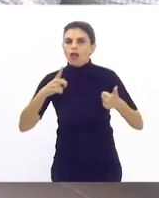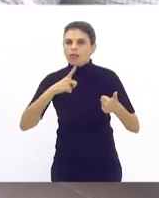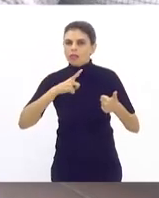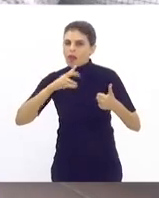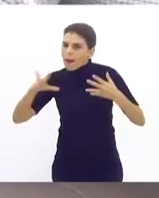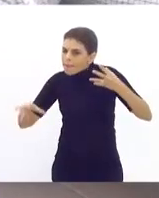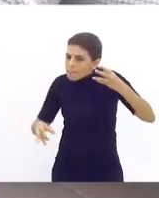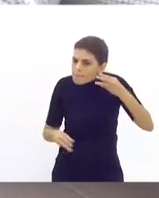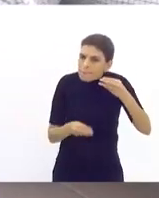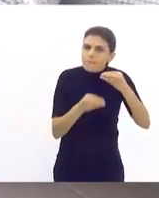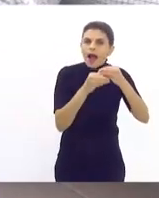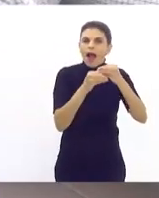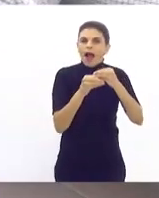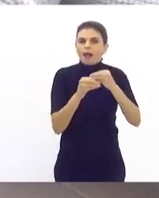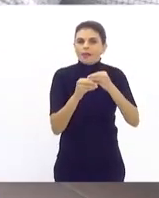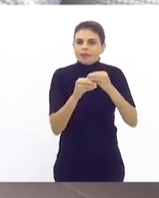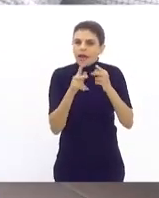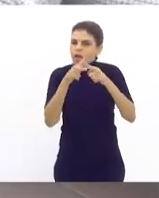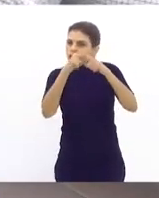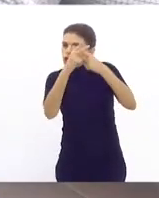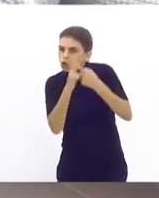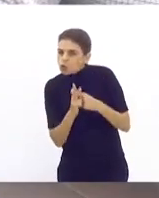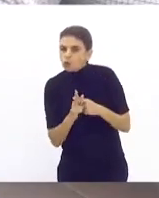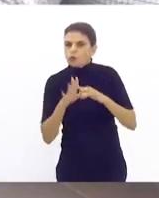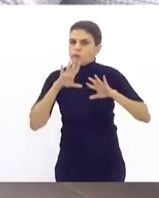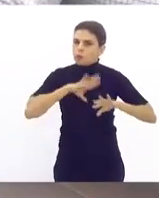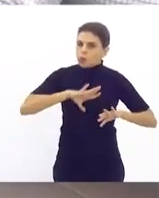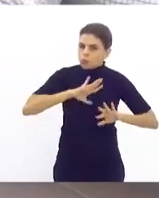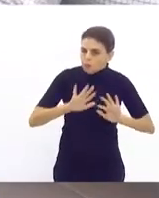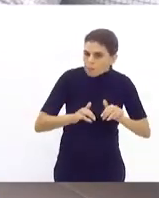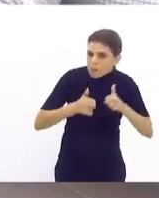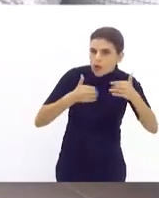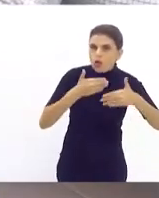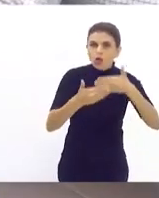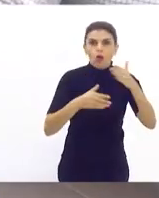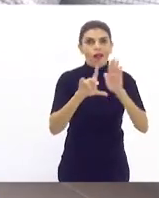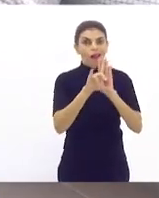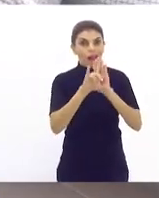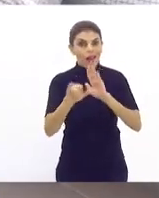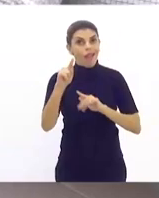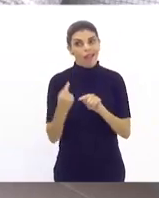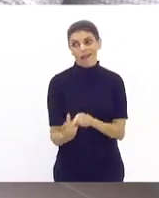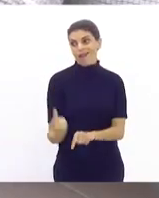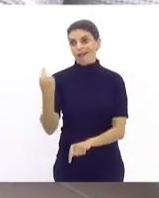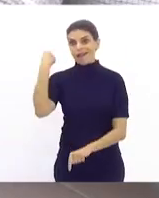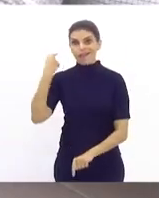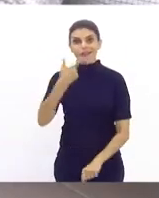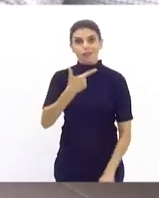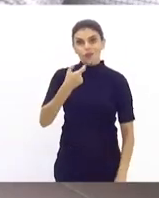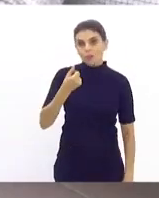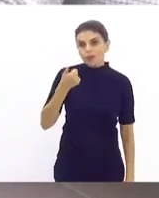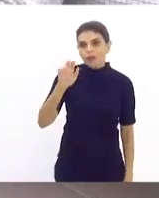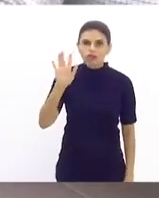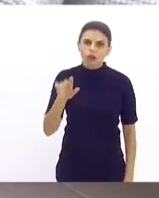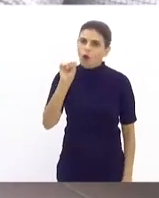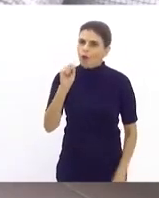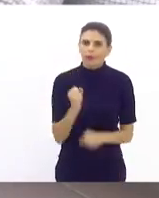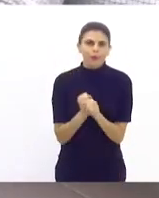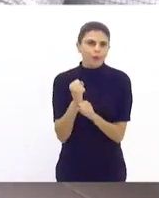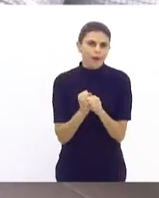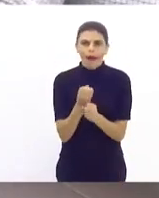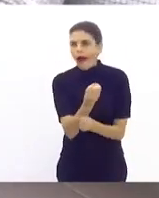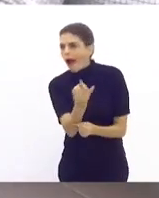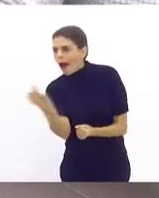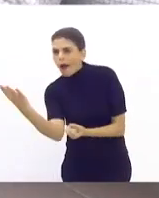condições para isso, seguramente é sempre necessário, até porque essa lei de 2015 já tem 8 anos, em alguns locais a